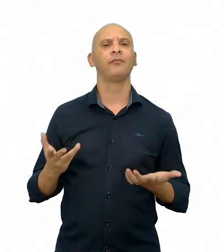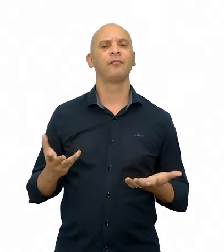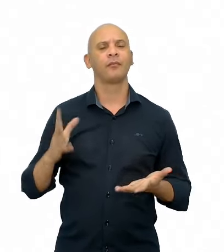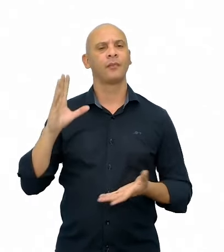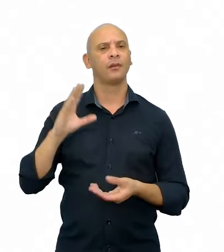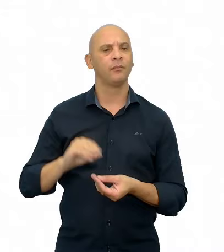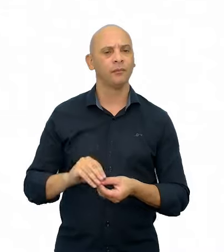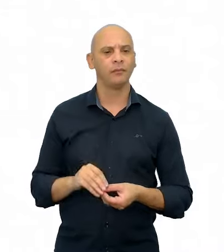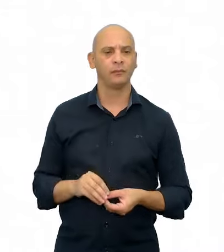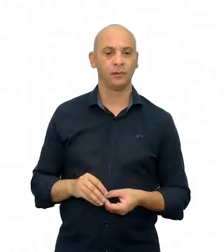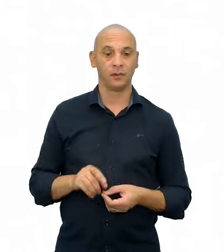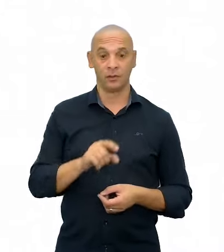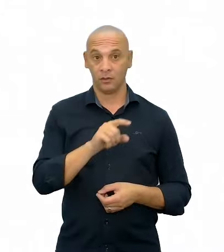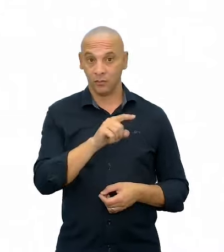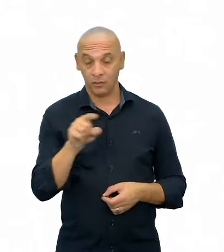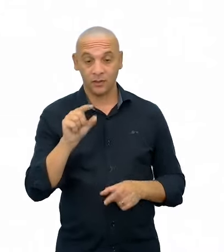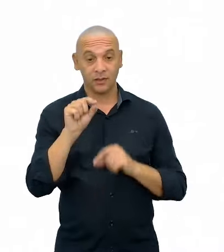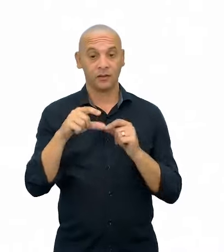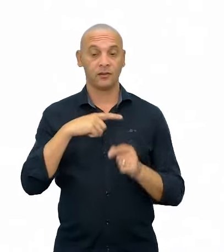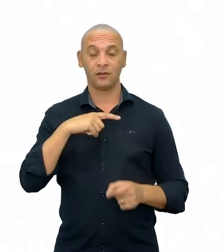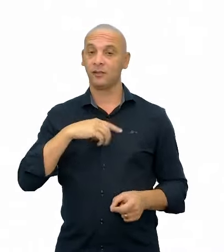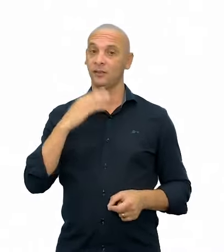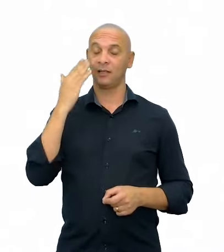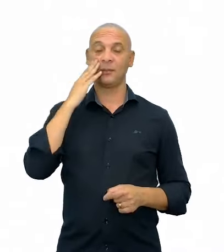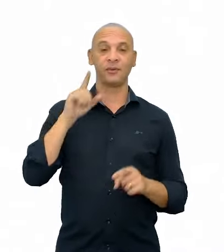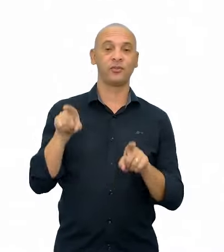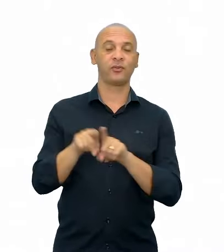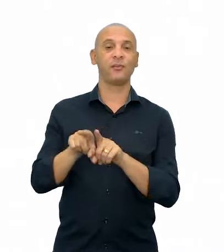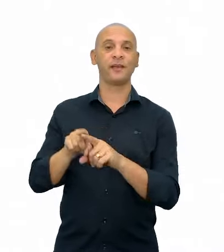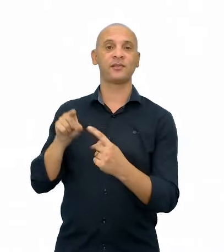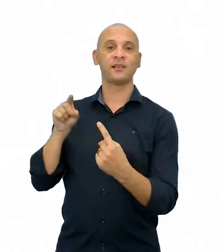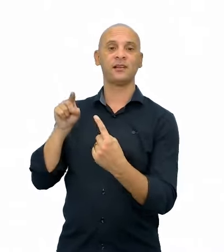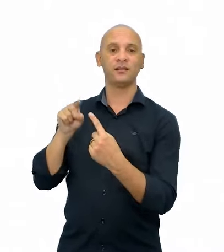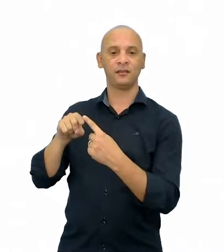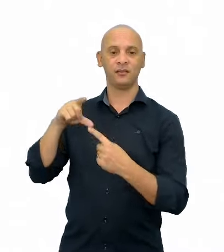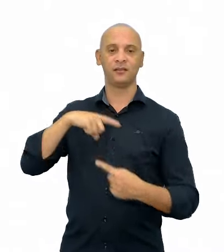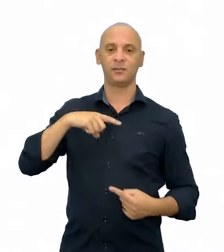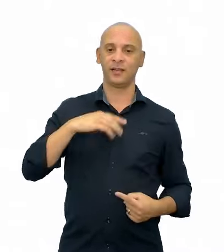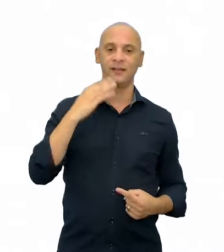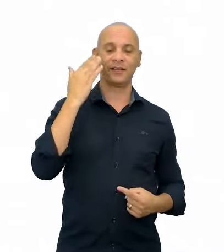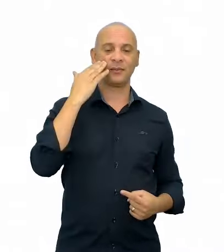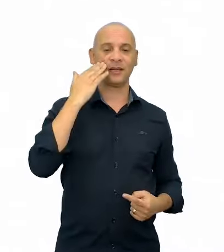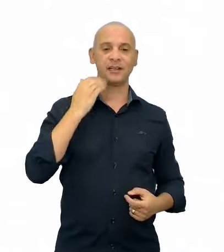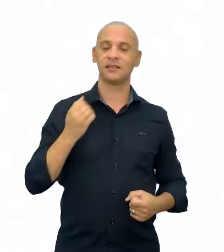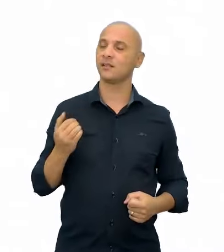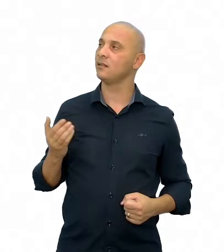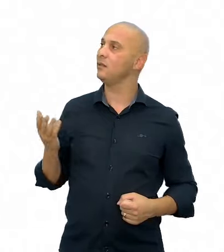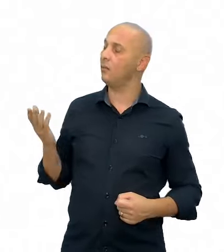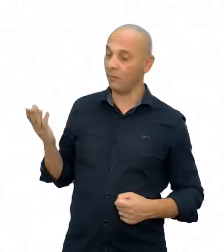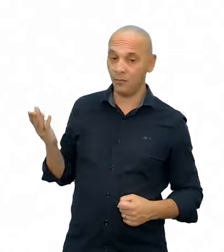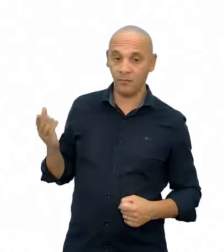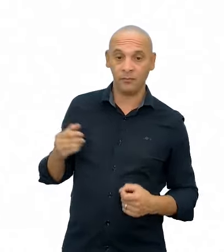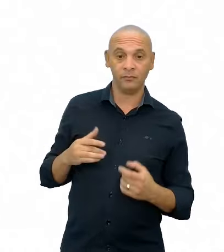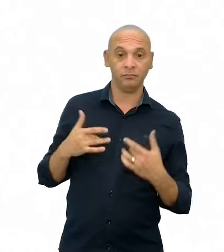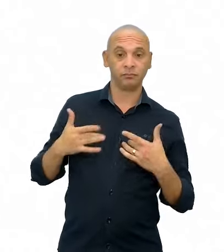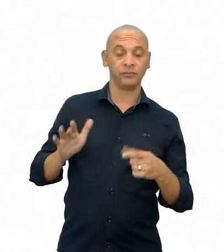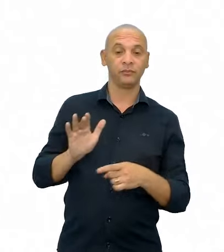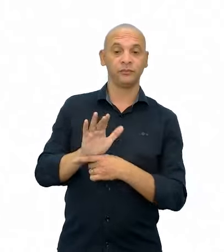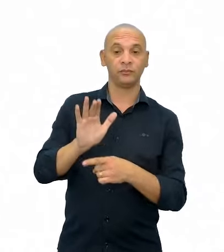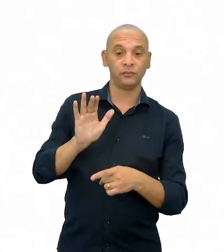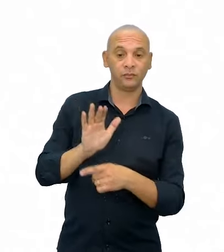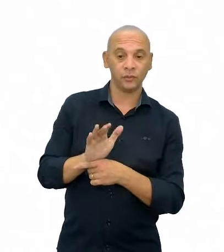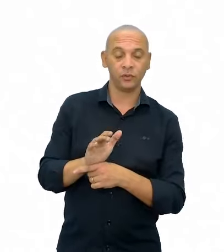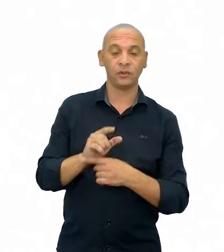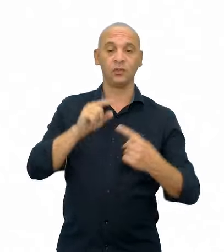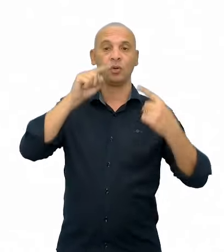Sintetizando, esperamos que as reflexões trazidas nesta formação de ano em série possam contribuir para